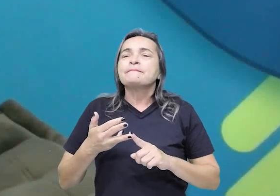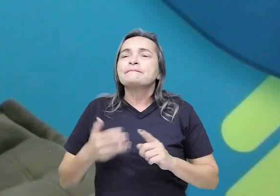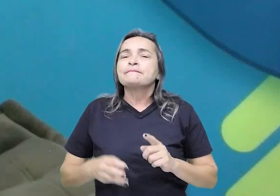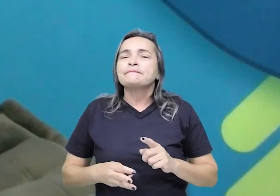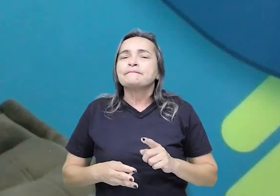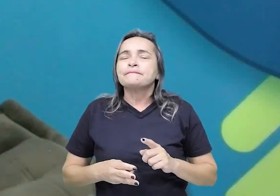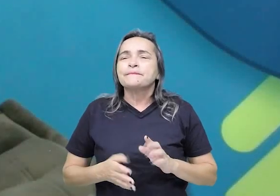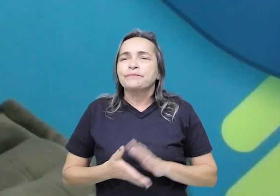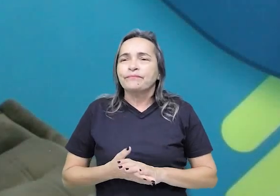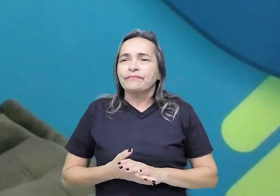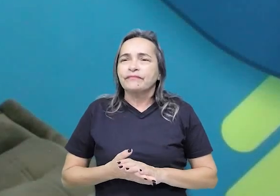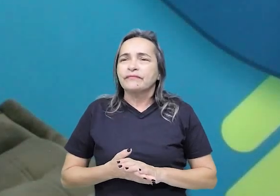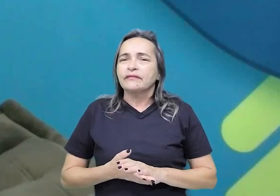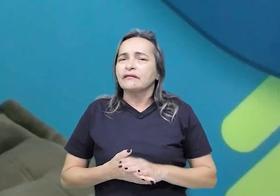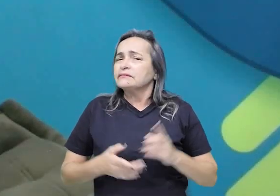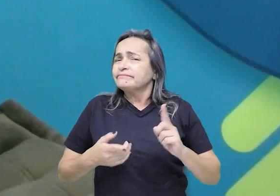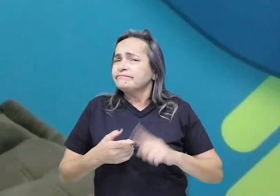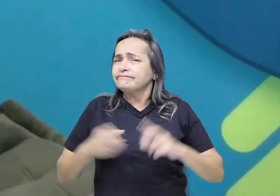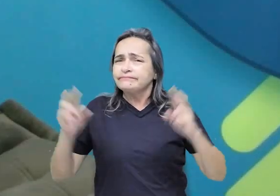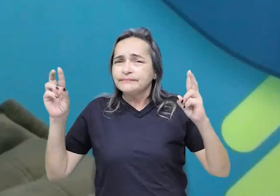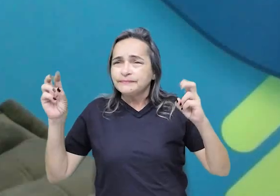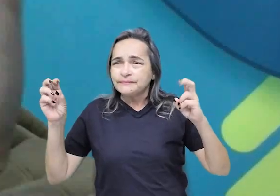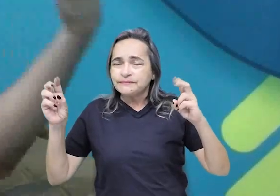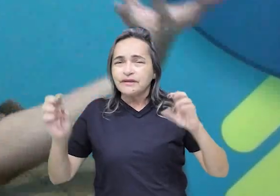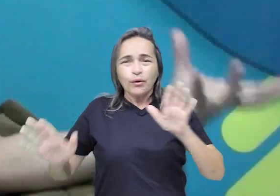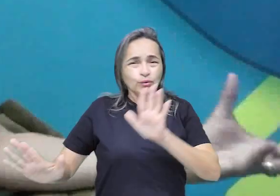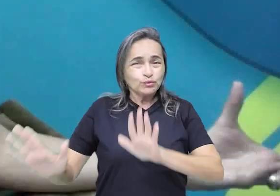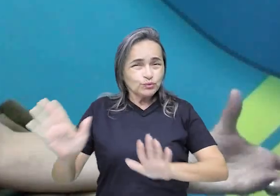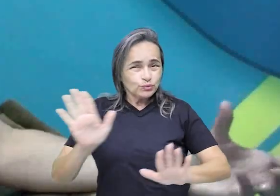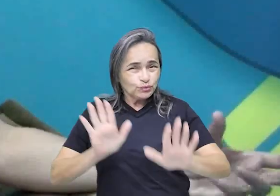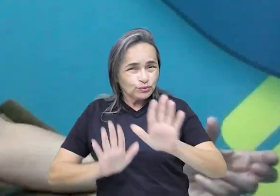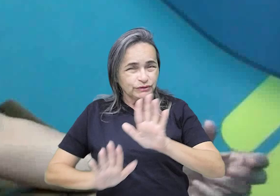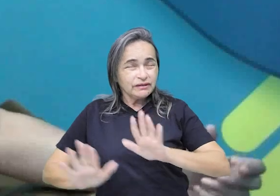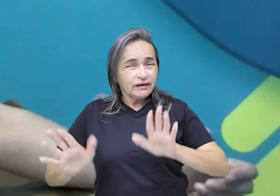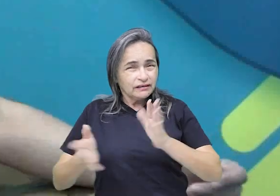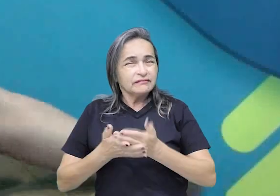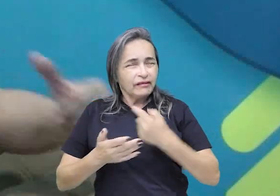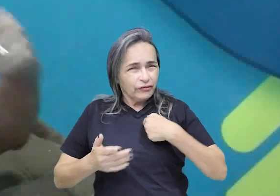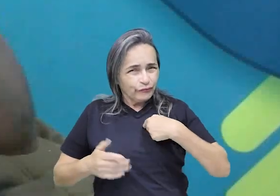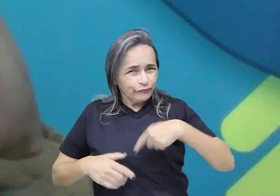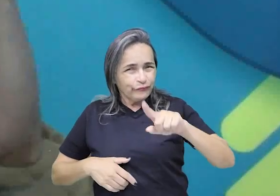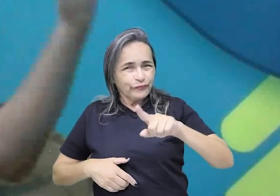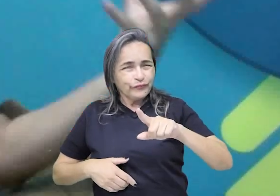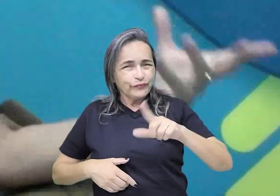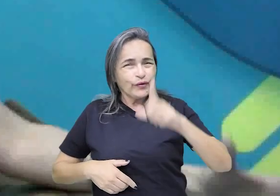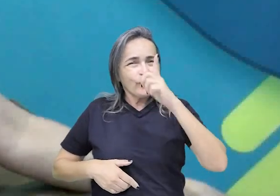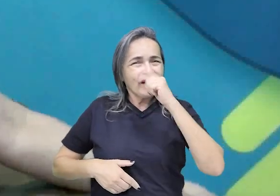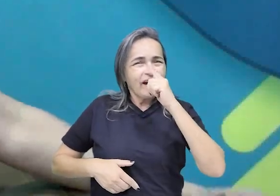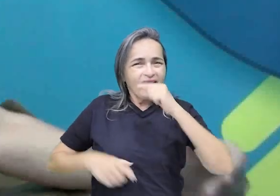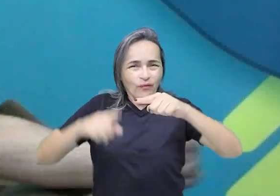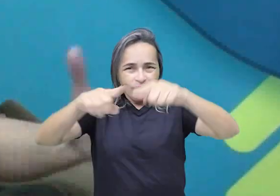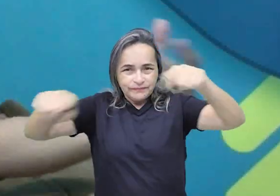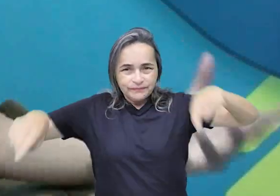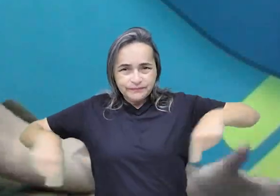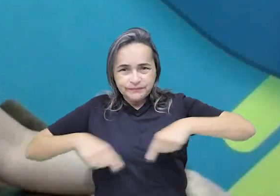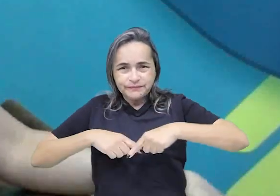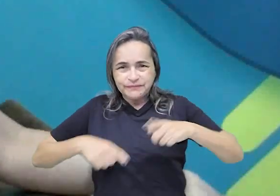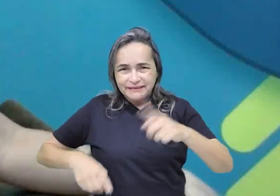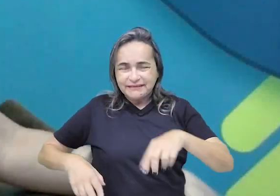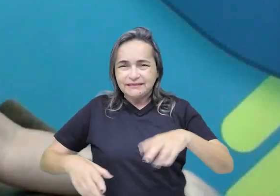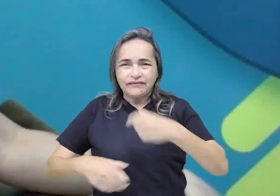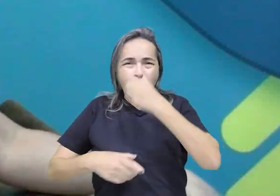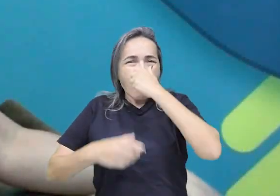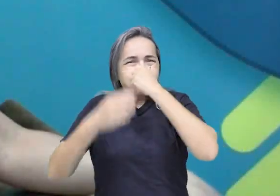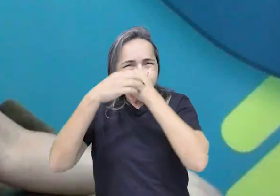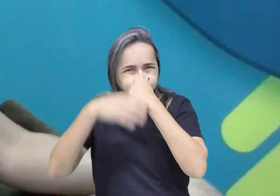questões também de cuidados, assim. Eu vou tomar banho de piscina, eu vou mergulhar e muitas vezes não